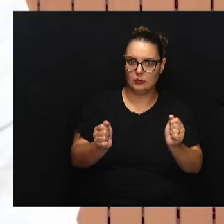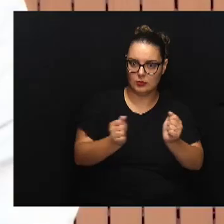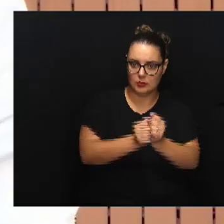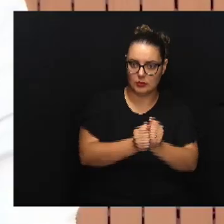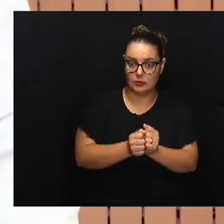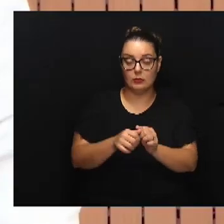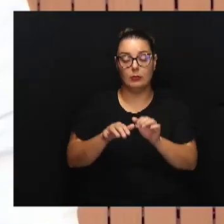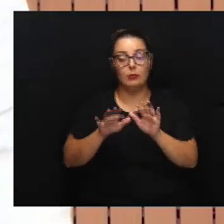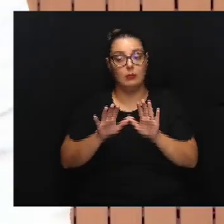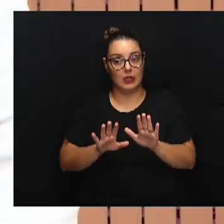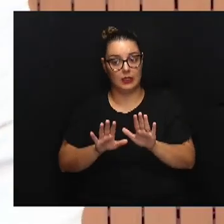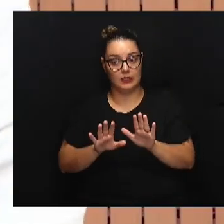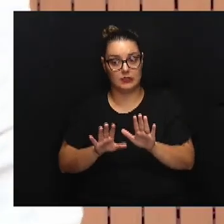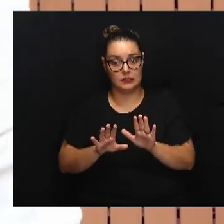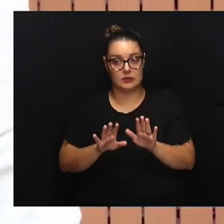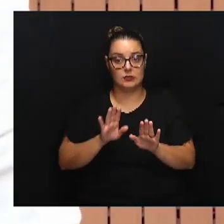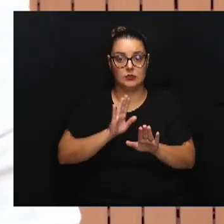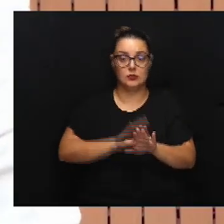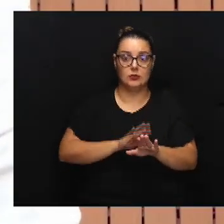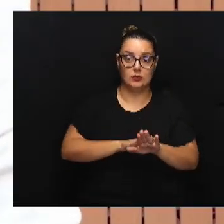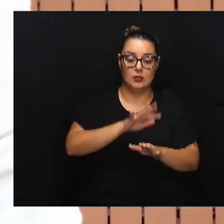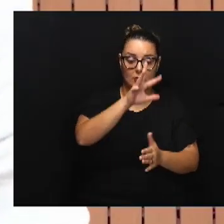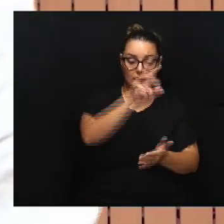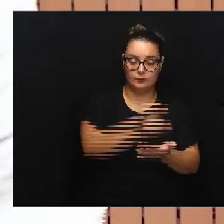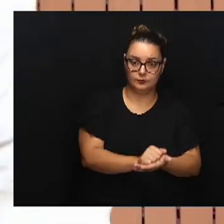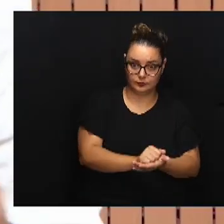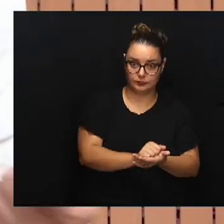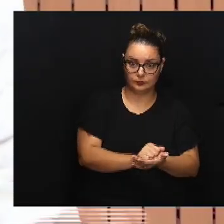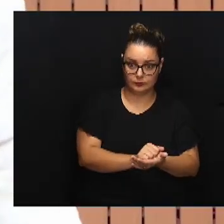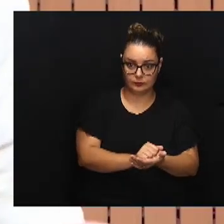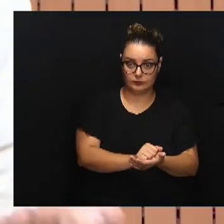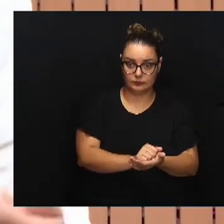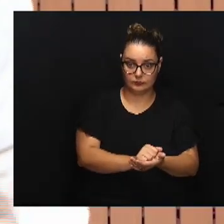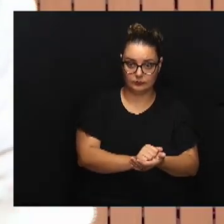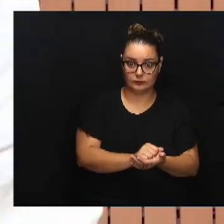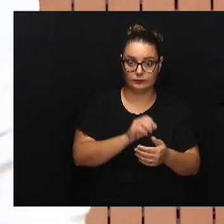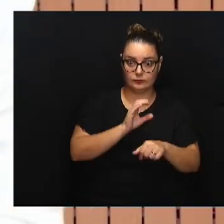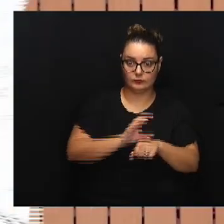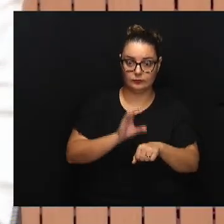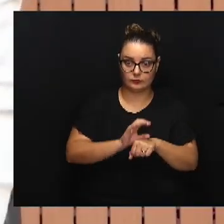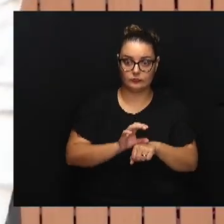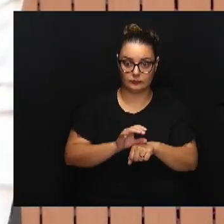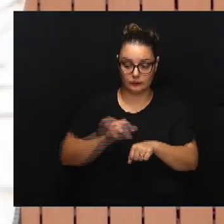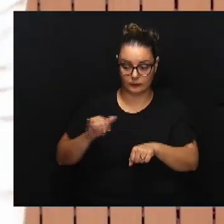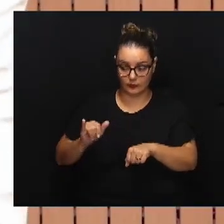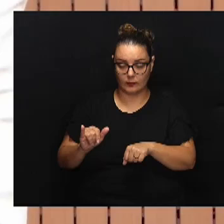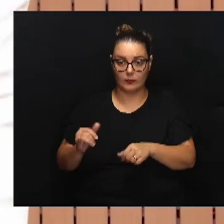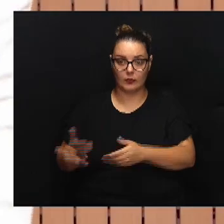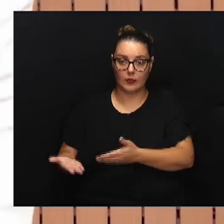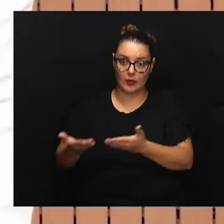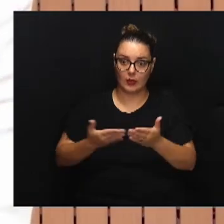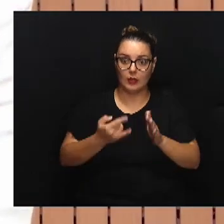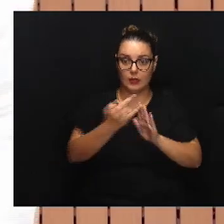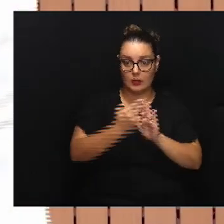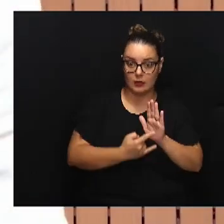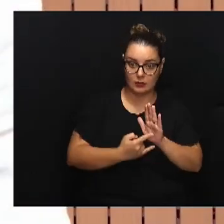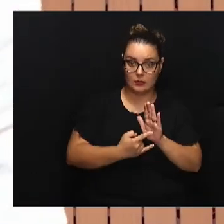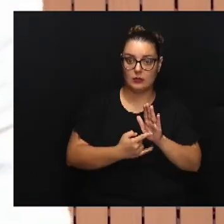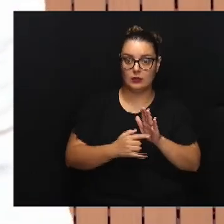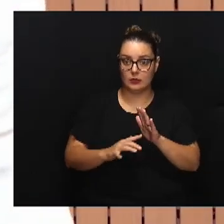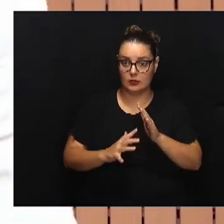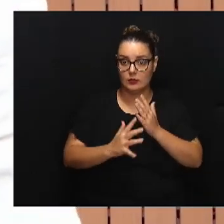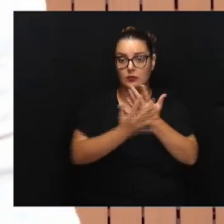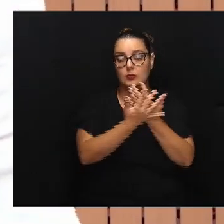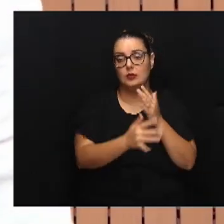Desde que, no ato da inscrição, né, o cursinho Y apresente esse documento que está lá nos anexos do